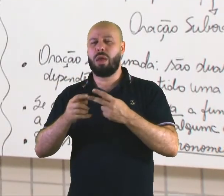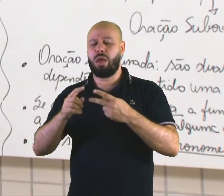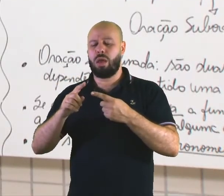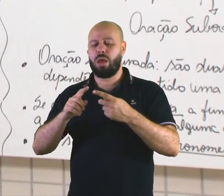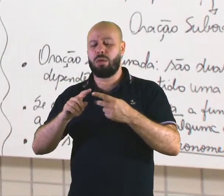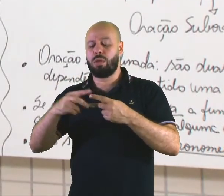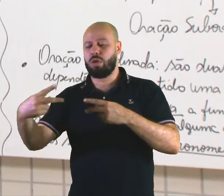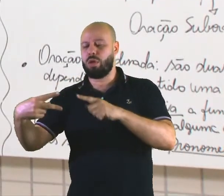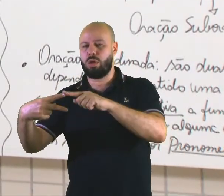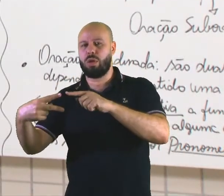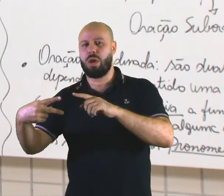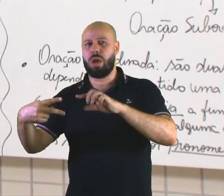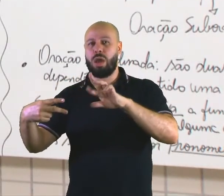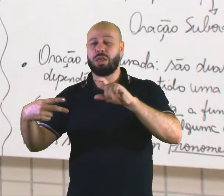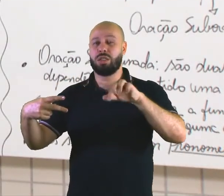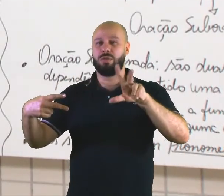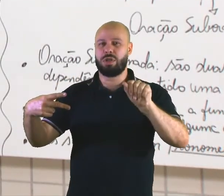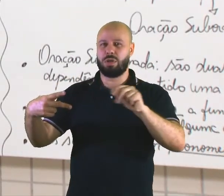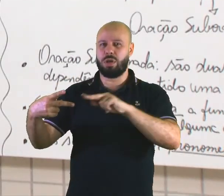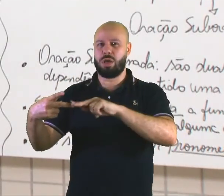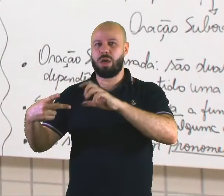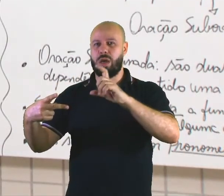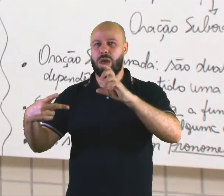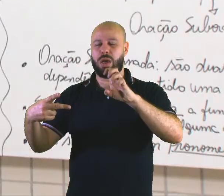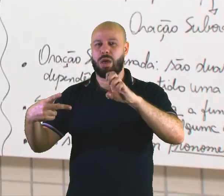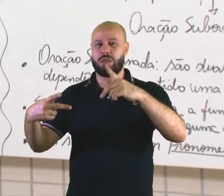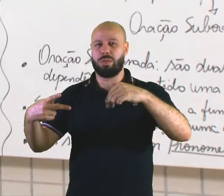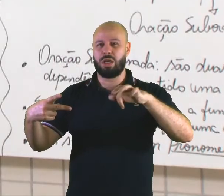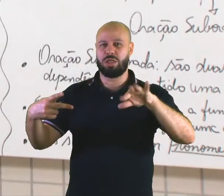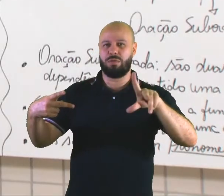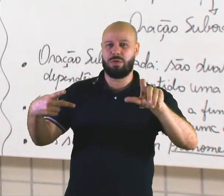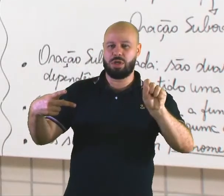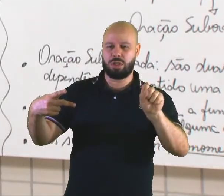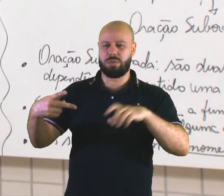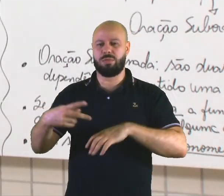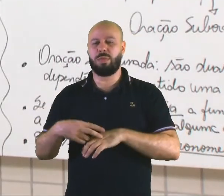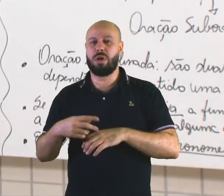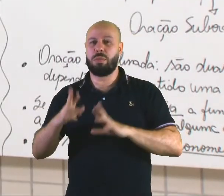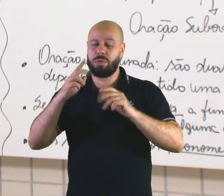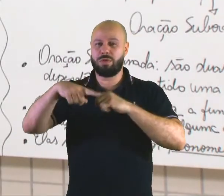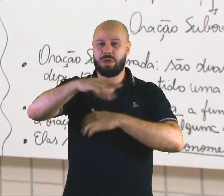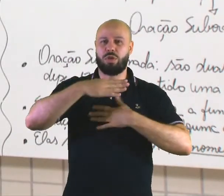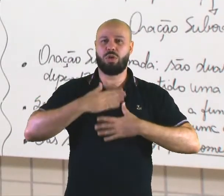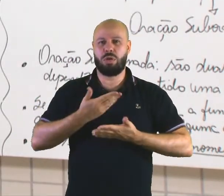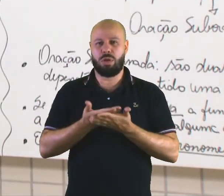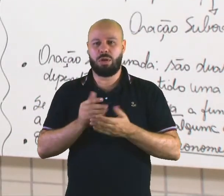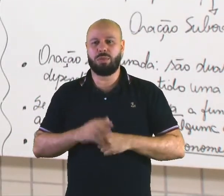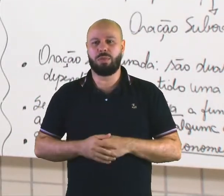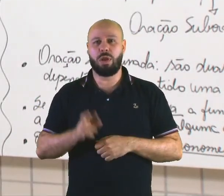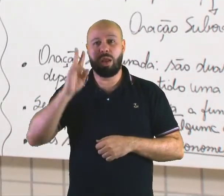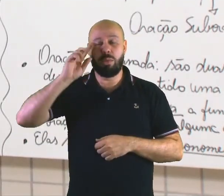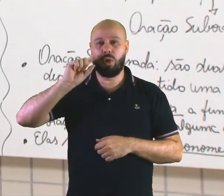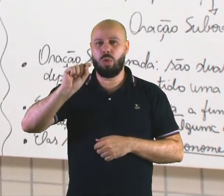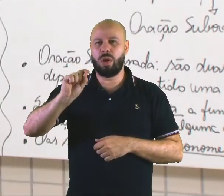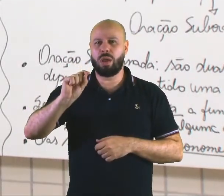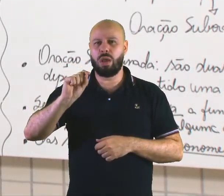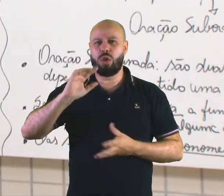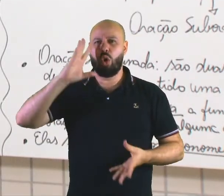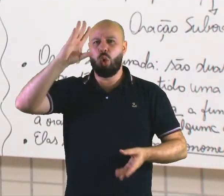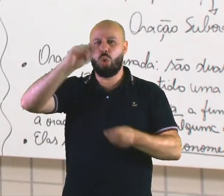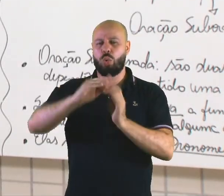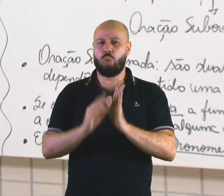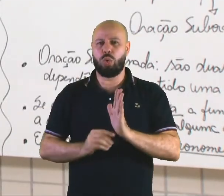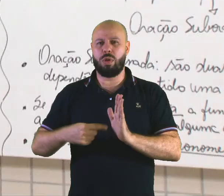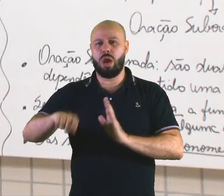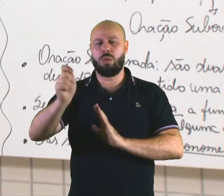quanto explicativas, tá bom? Então é isso, eu espero que vocês tenham gostado da aula. Lembrando que todo esse conteúdo